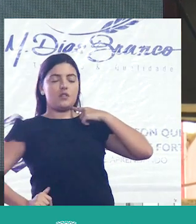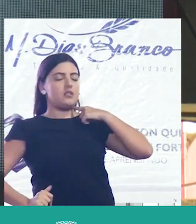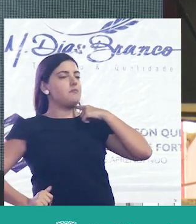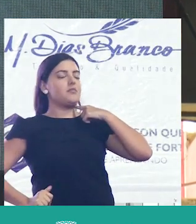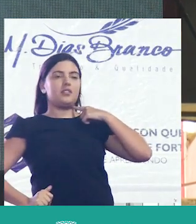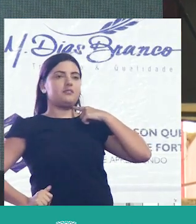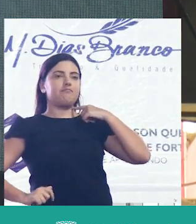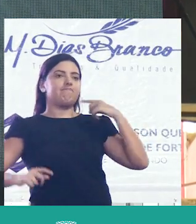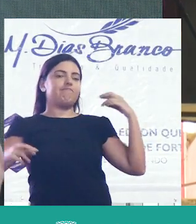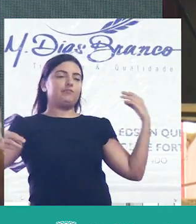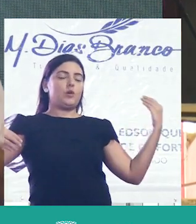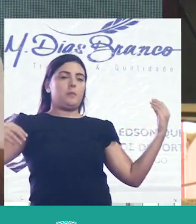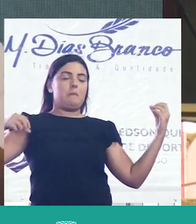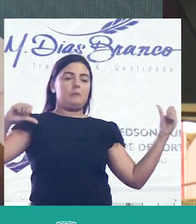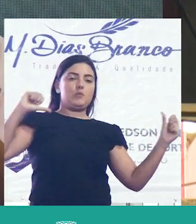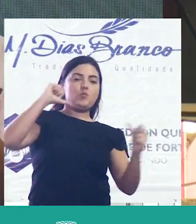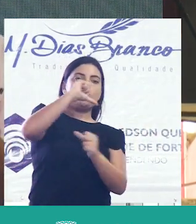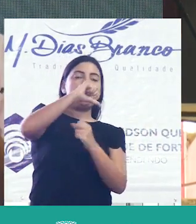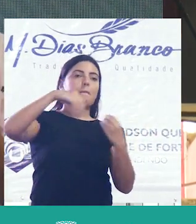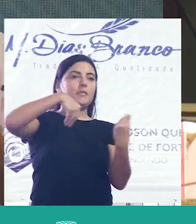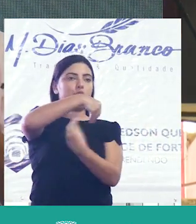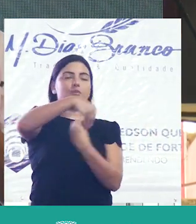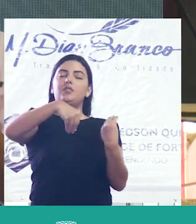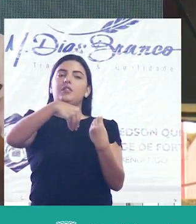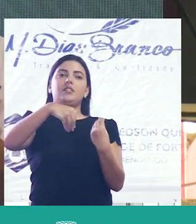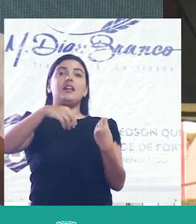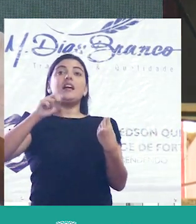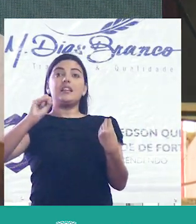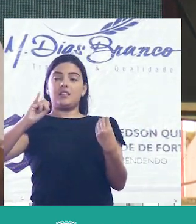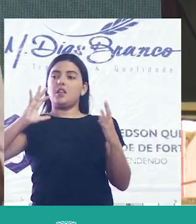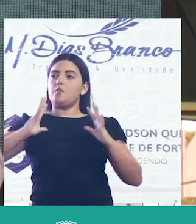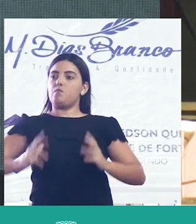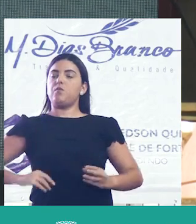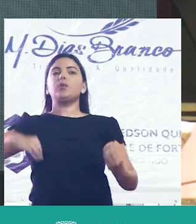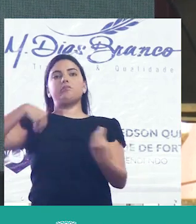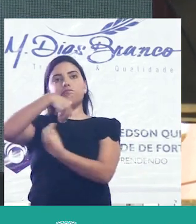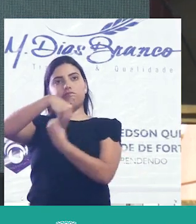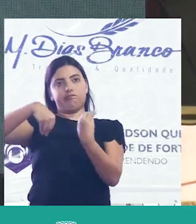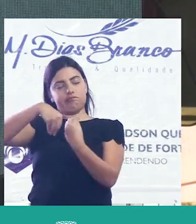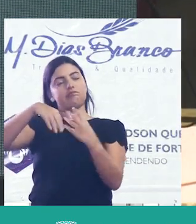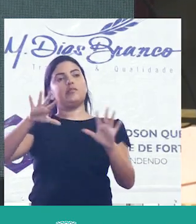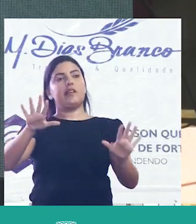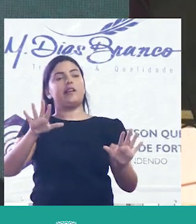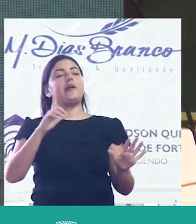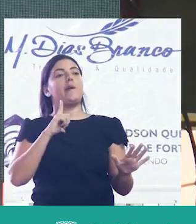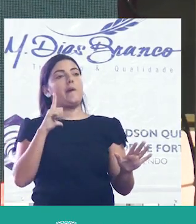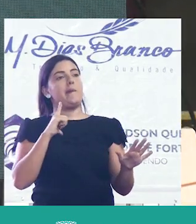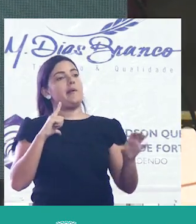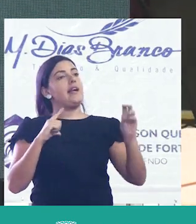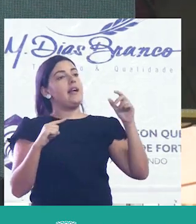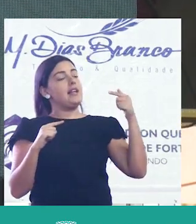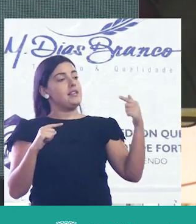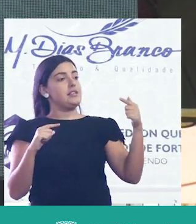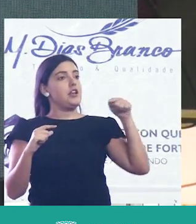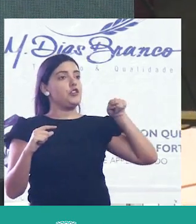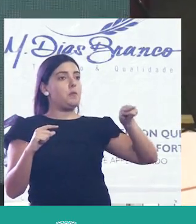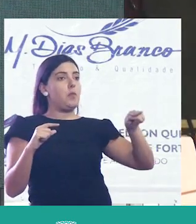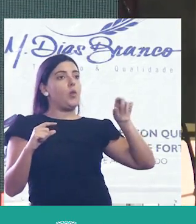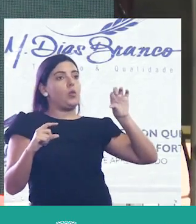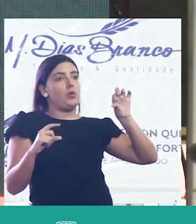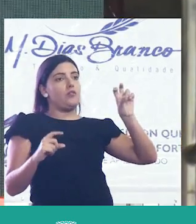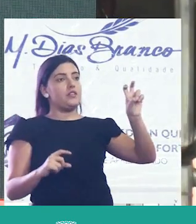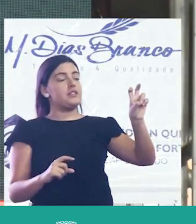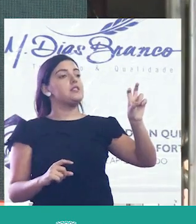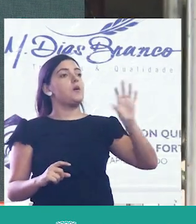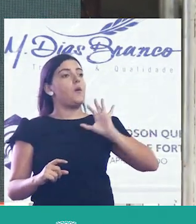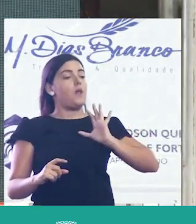Só reage o que é puro. Então a massa do reagente que ele deu, como só tem 7,95%